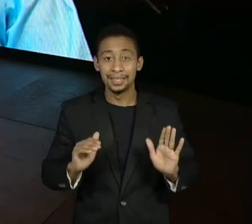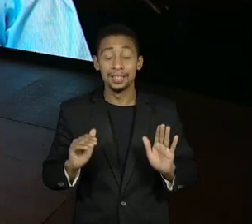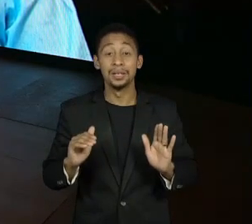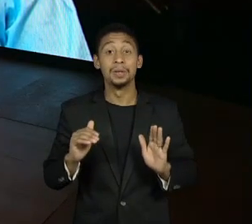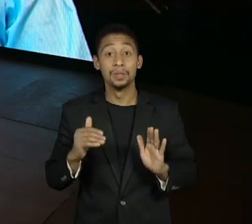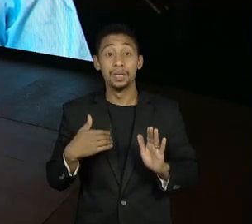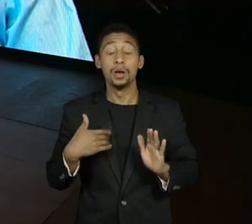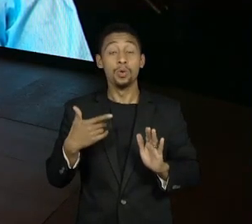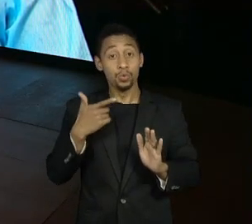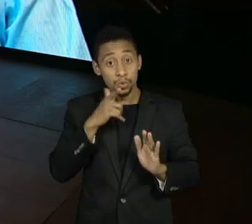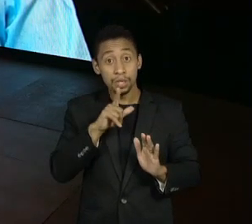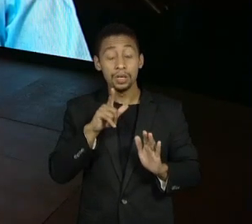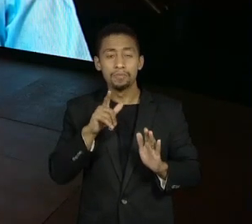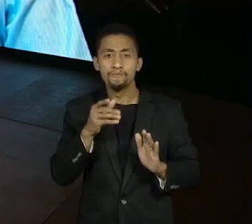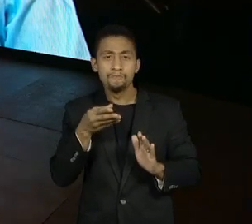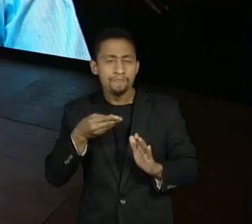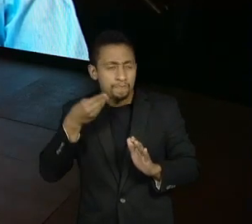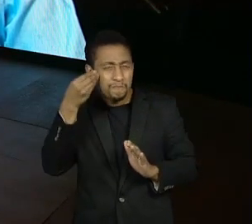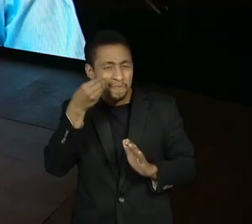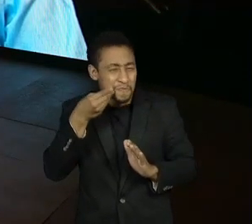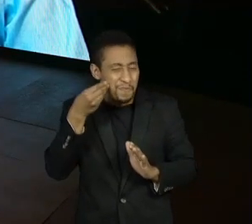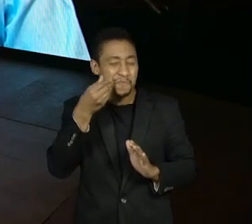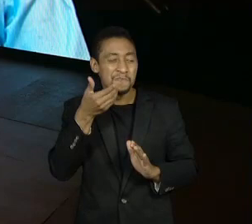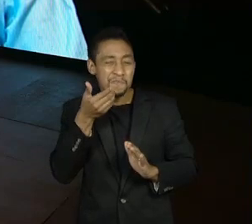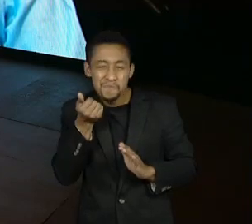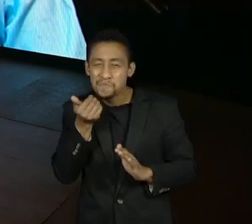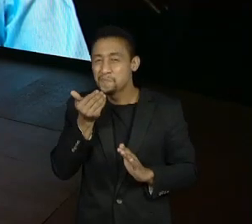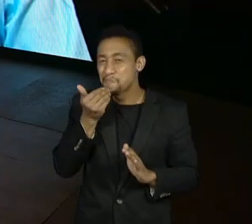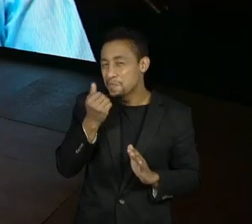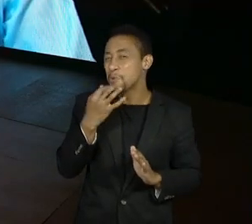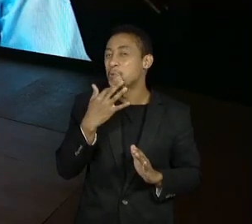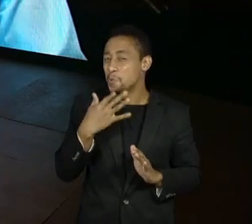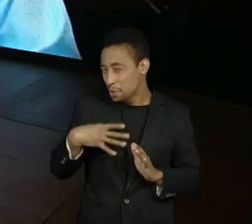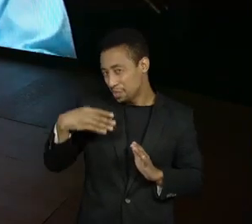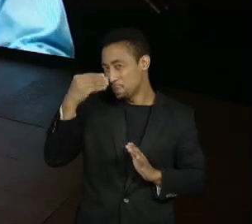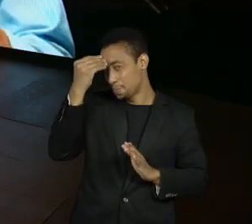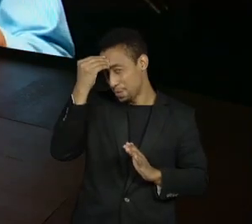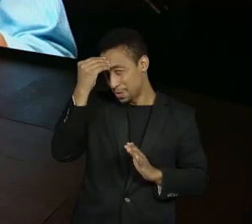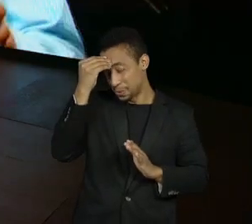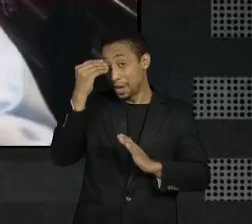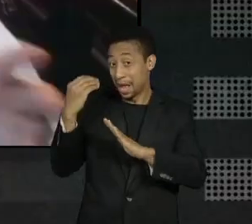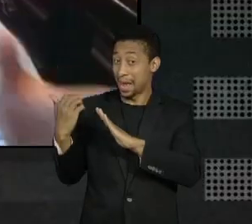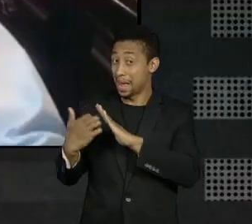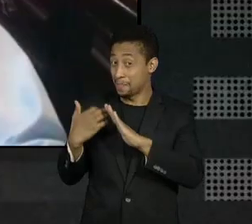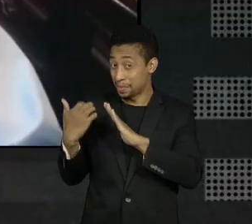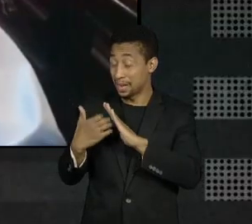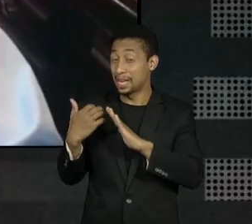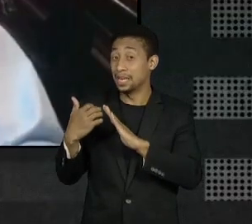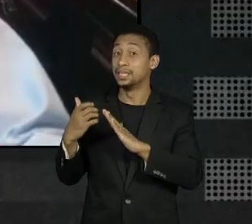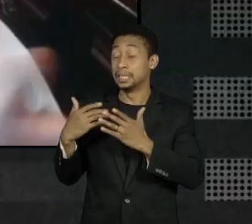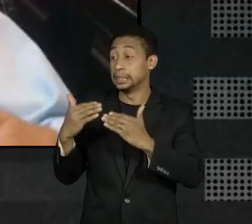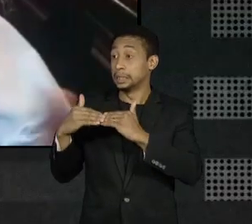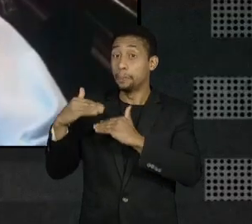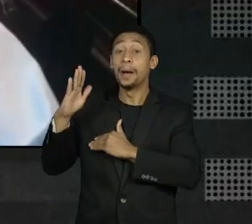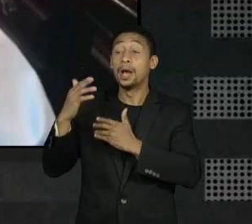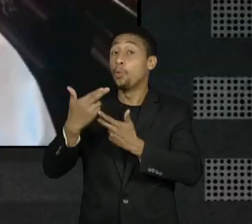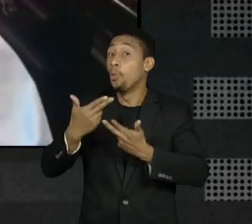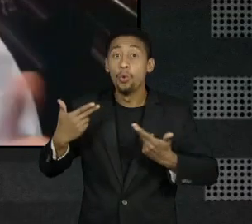tomando pé, conhecimento. A empresa cresceu muito, tem muita coisa que eu gostaria de conhecer um pouquinho mais ainda,